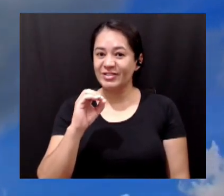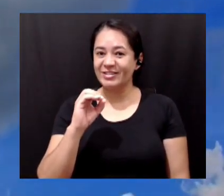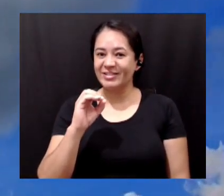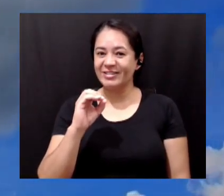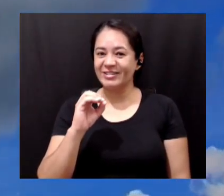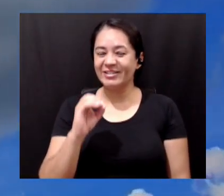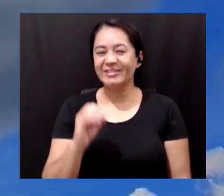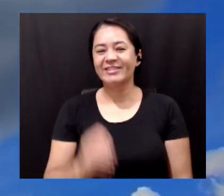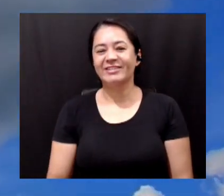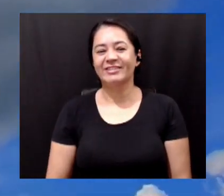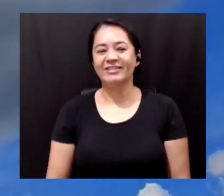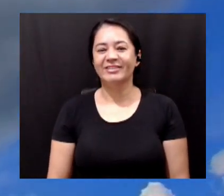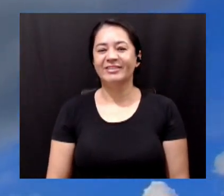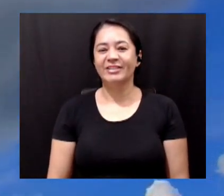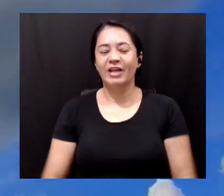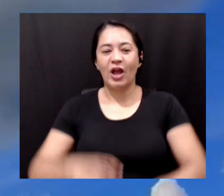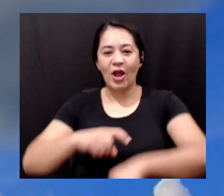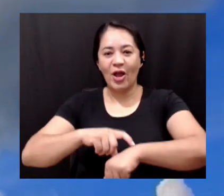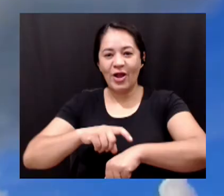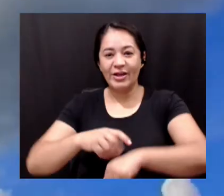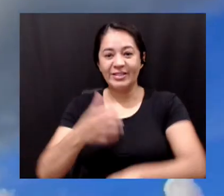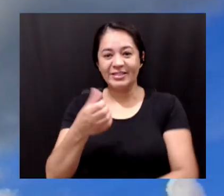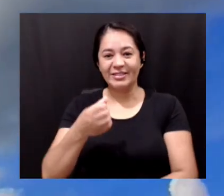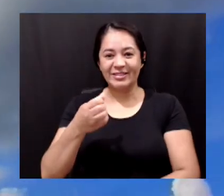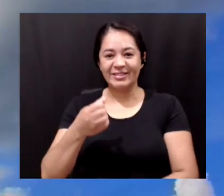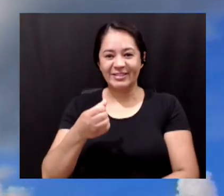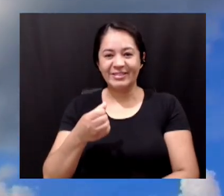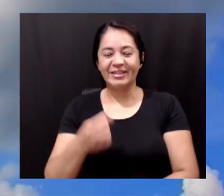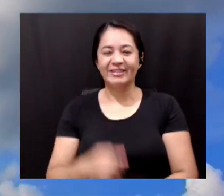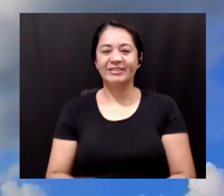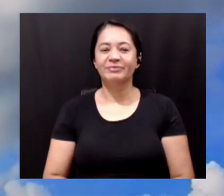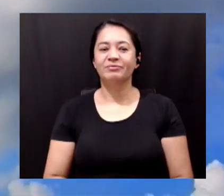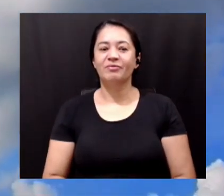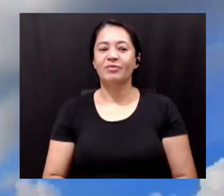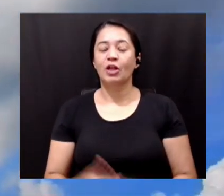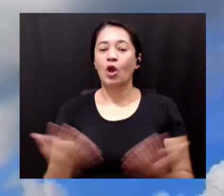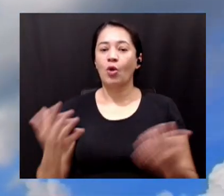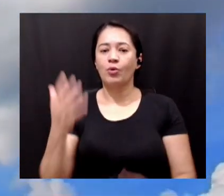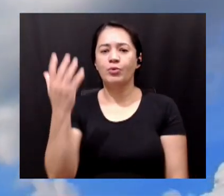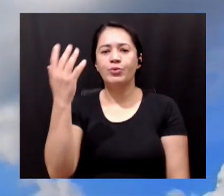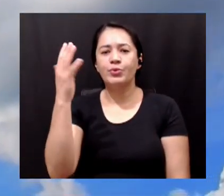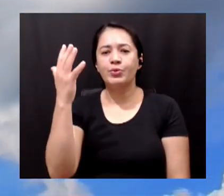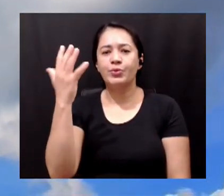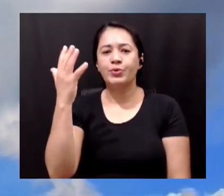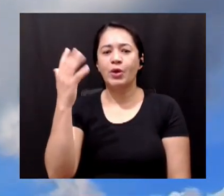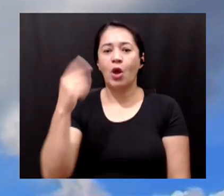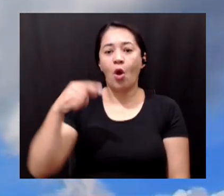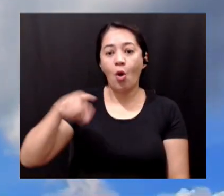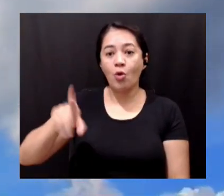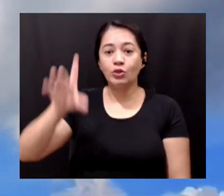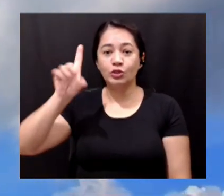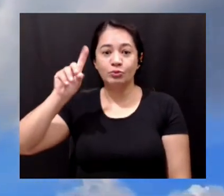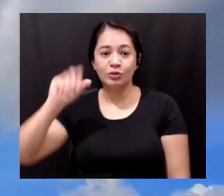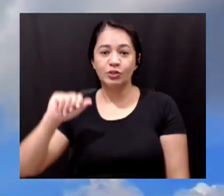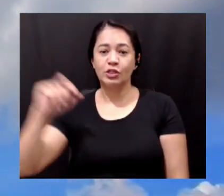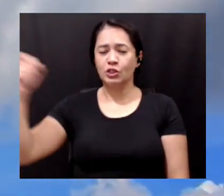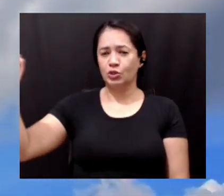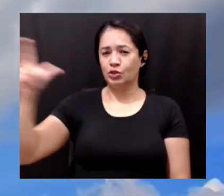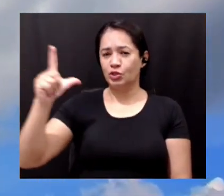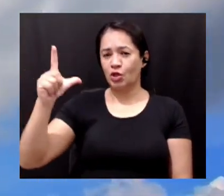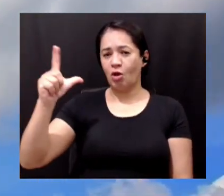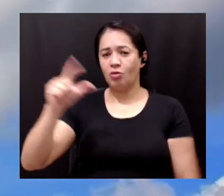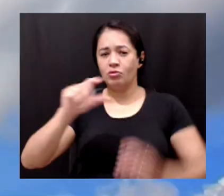Brasília. E a previsão do tempo para Campinas, hoje, último dia de verão, é de sol com muitas nuvens durante o